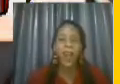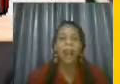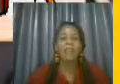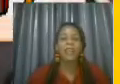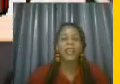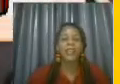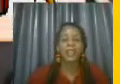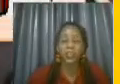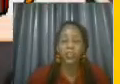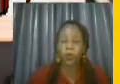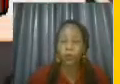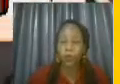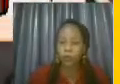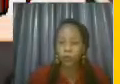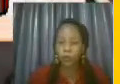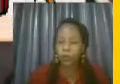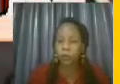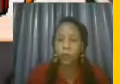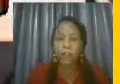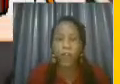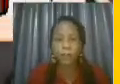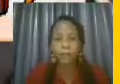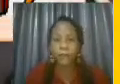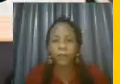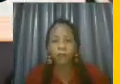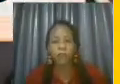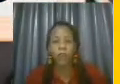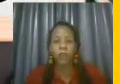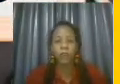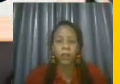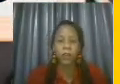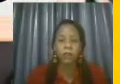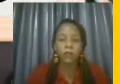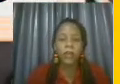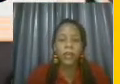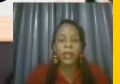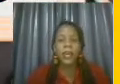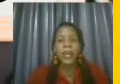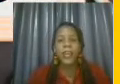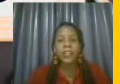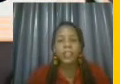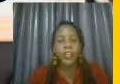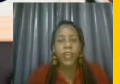Brasil, África de todos. Vamos lá? Então vem comigo.